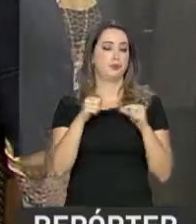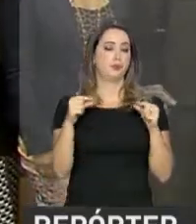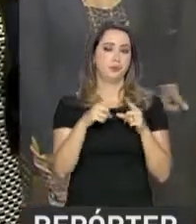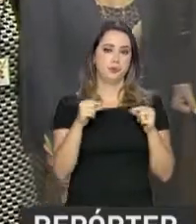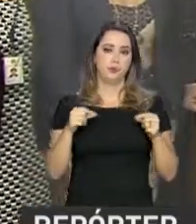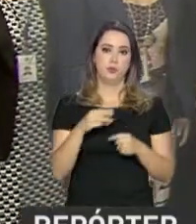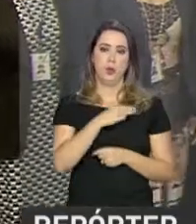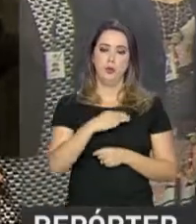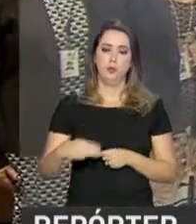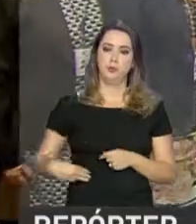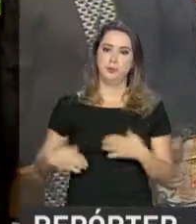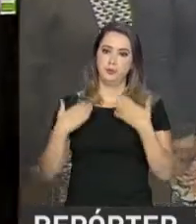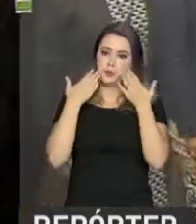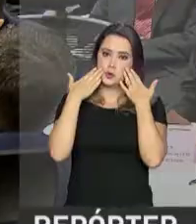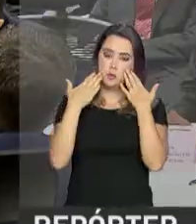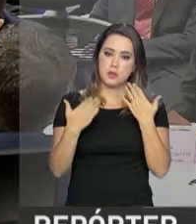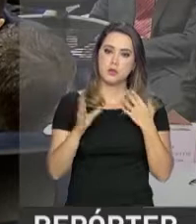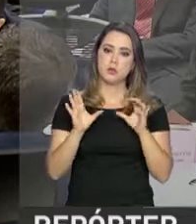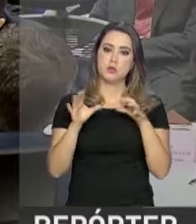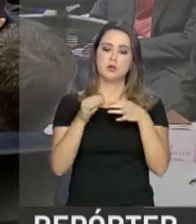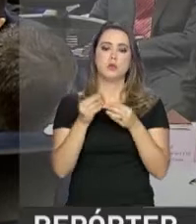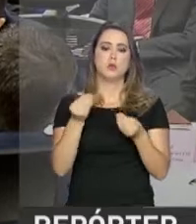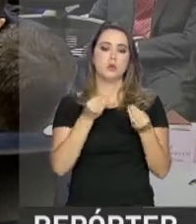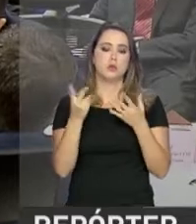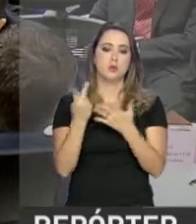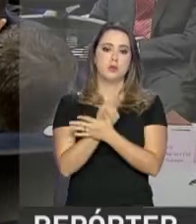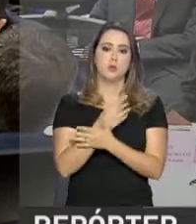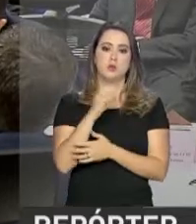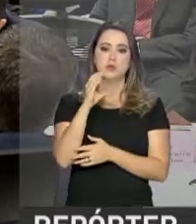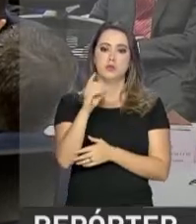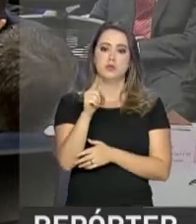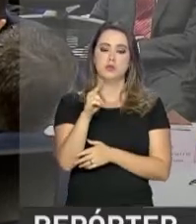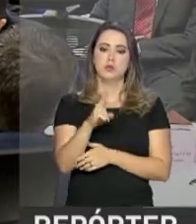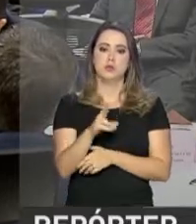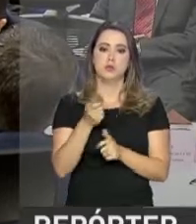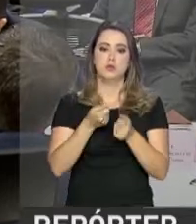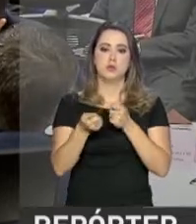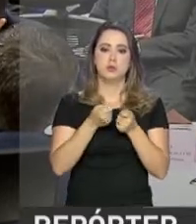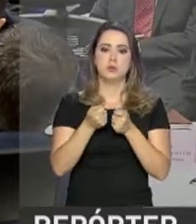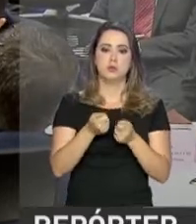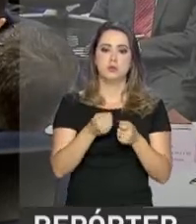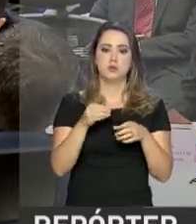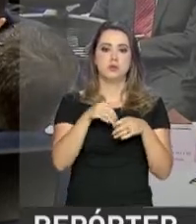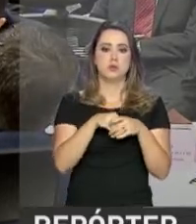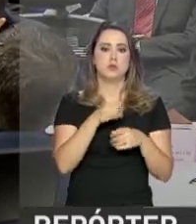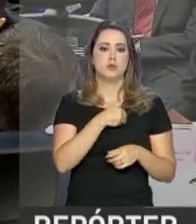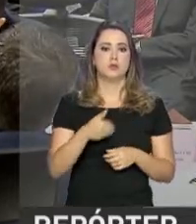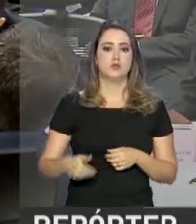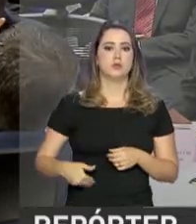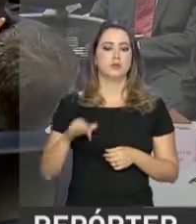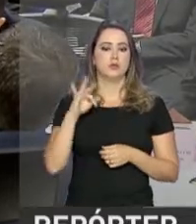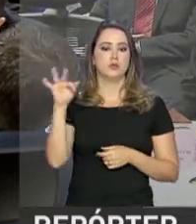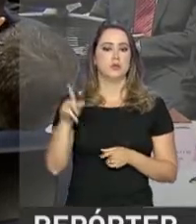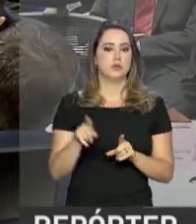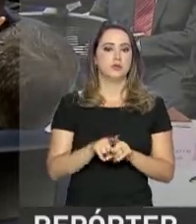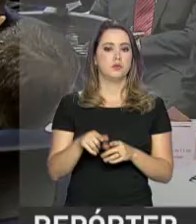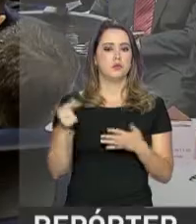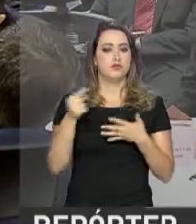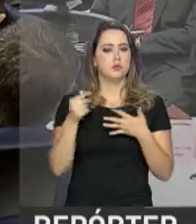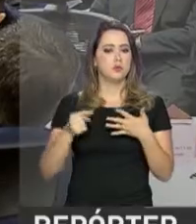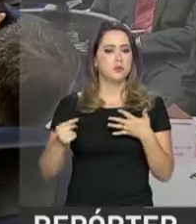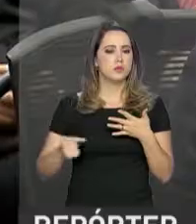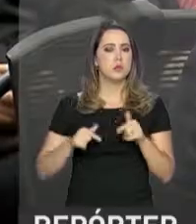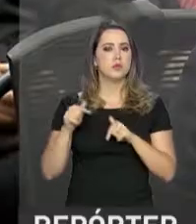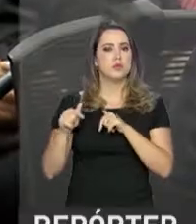O ministro apresentou ao grupo como funciona a CGU no controle interno do governo federal e suas ações